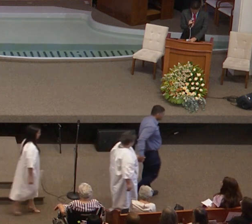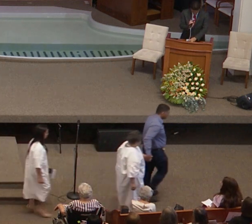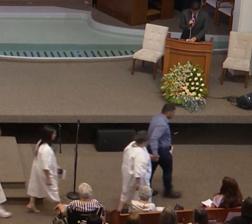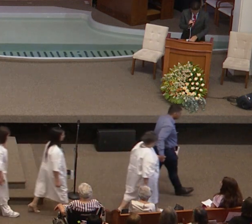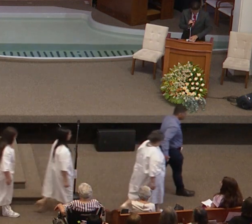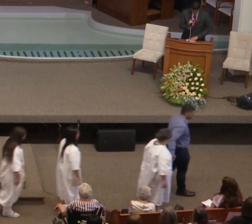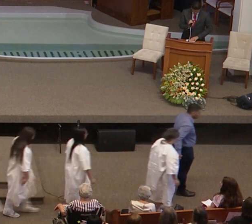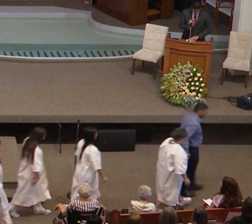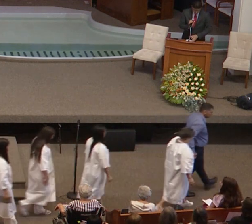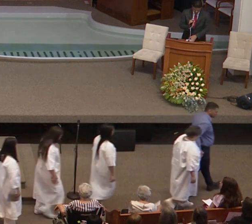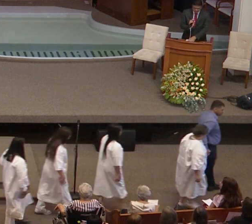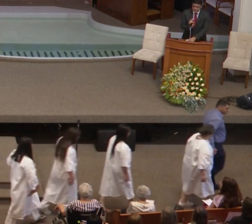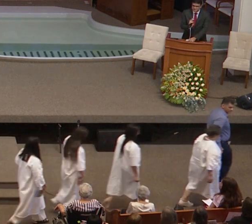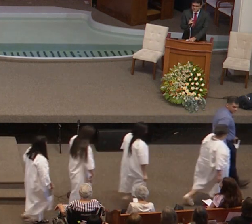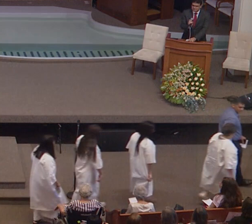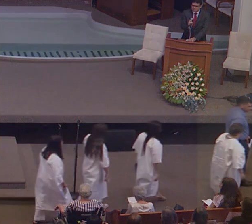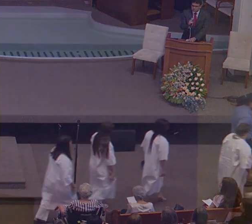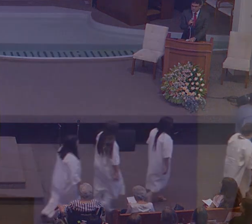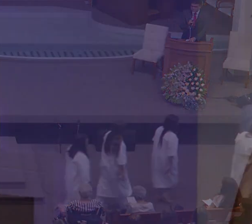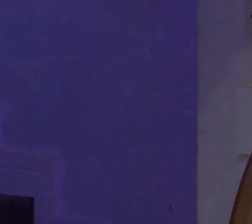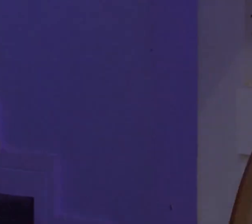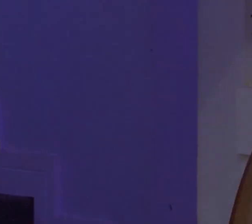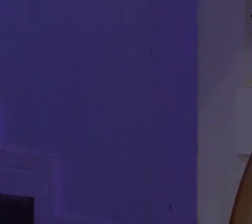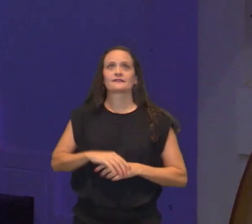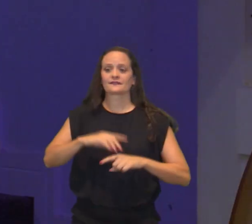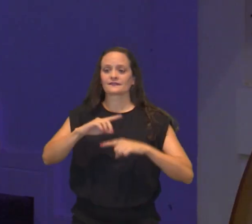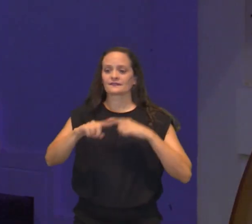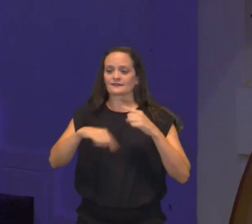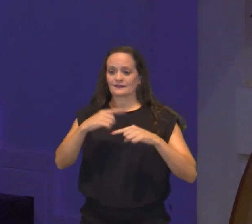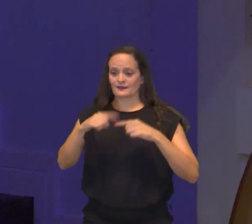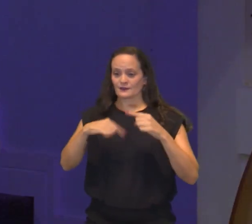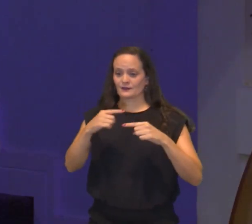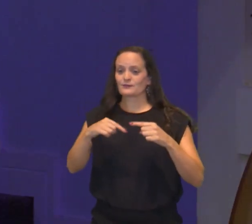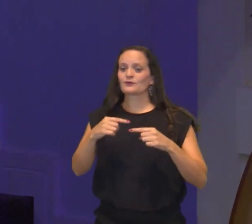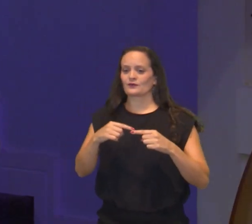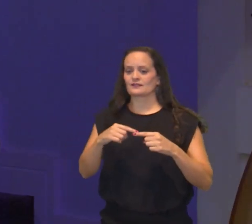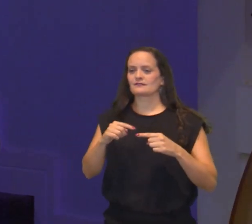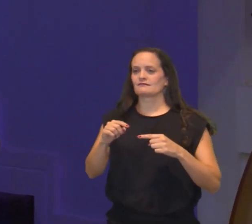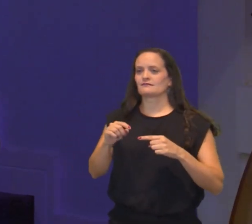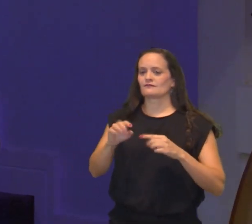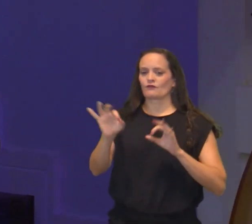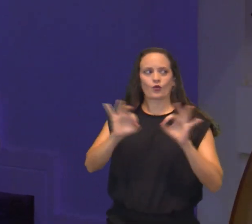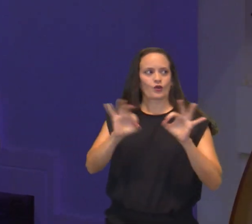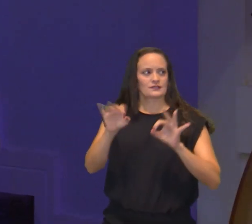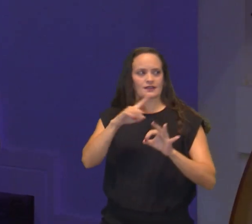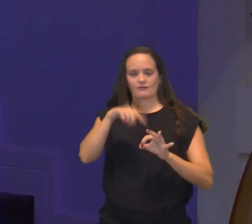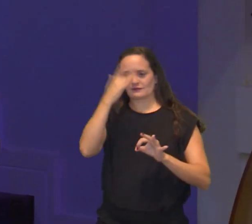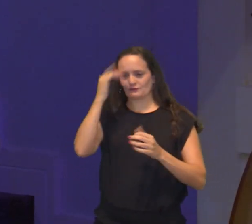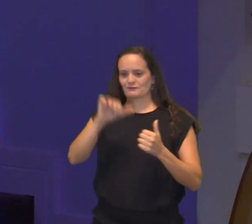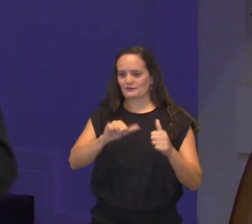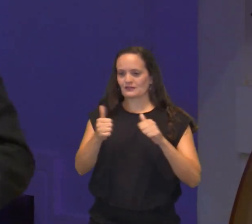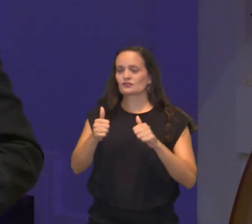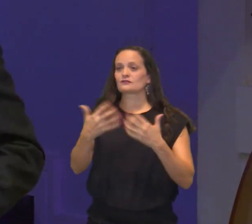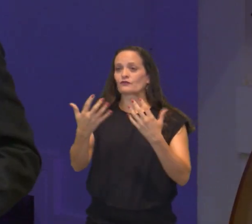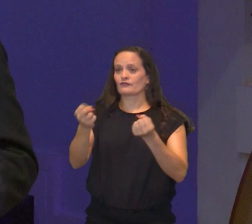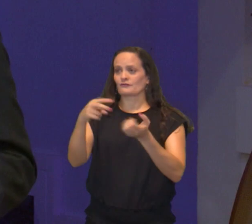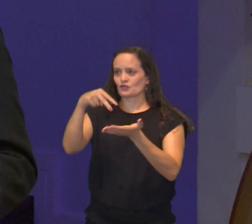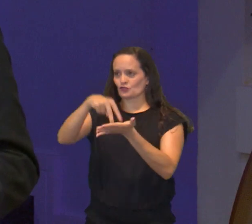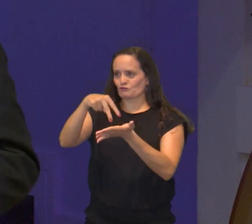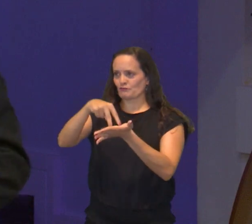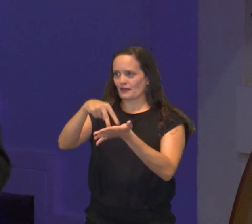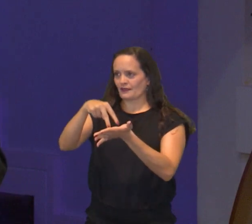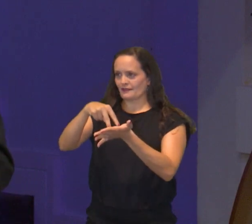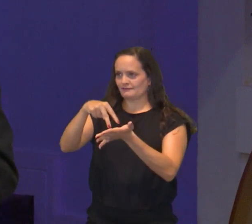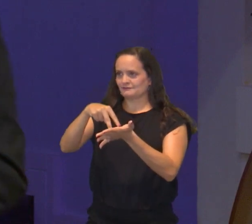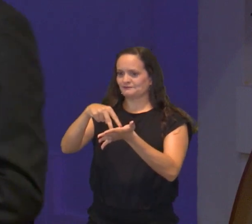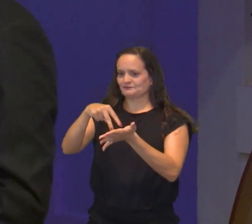Santo e logo após teremos os batismos. Então eu convido toda a igreja a se colocar em pé para que juntos possamos entoar